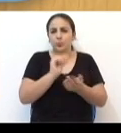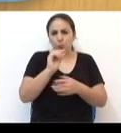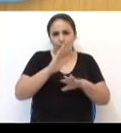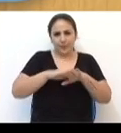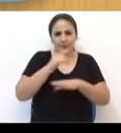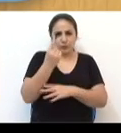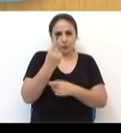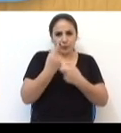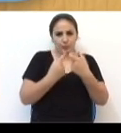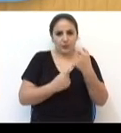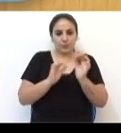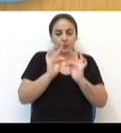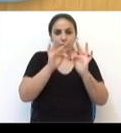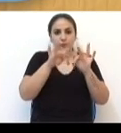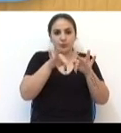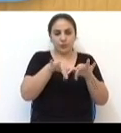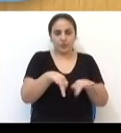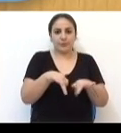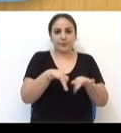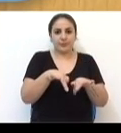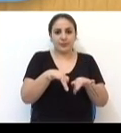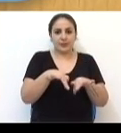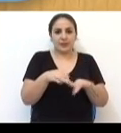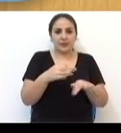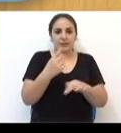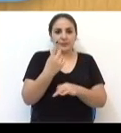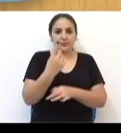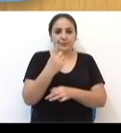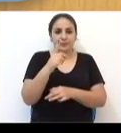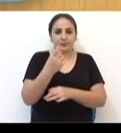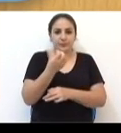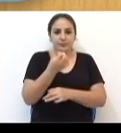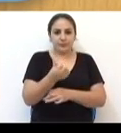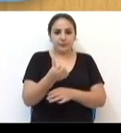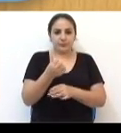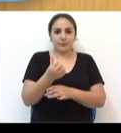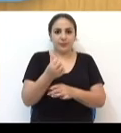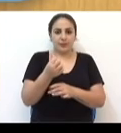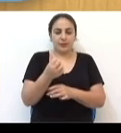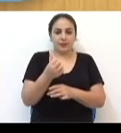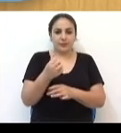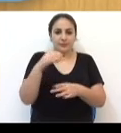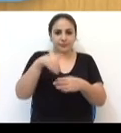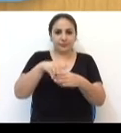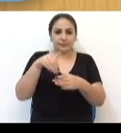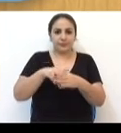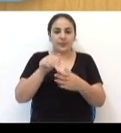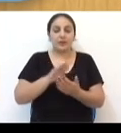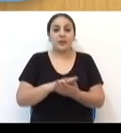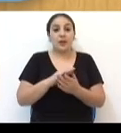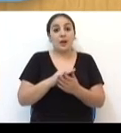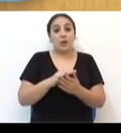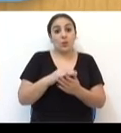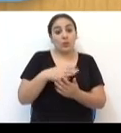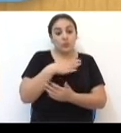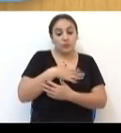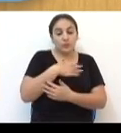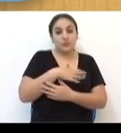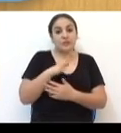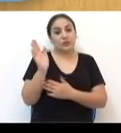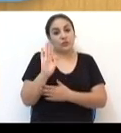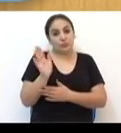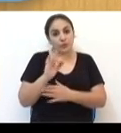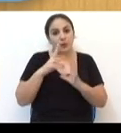Faltando pouco mais de um mês para o fim da 16ª legislatura, o clima é de despedida para alguns parlamentares.